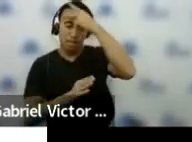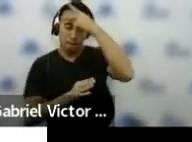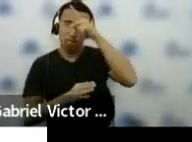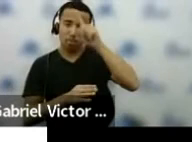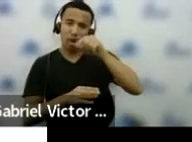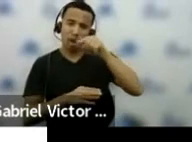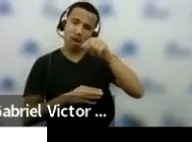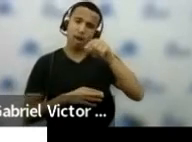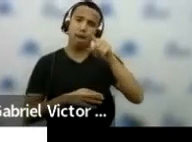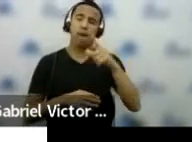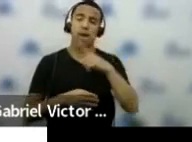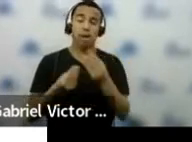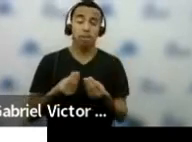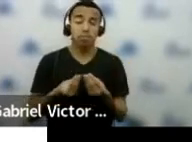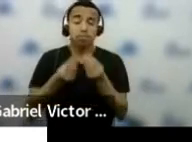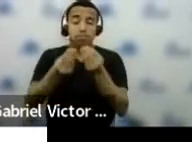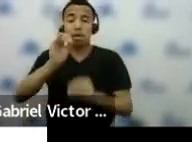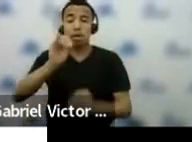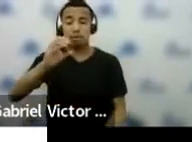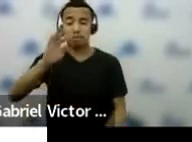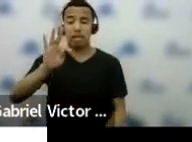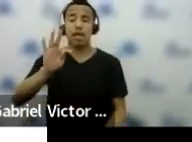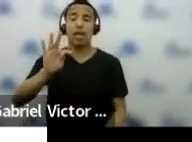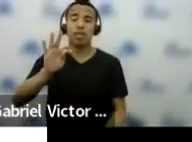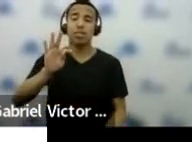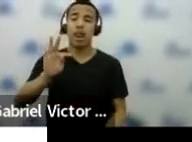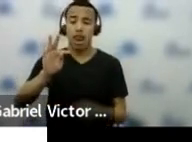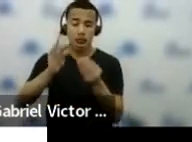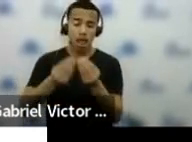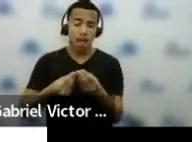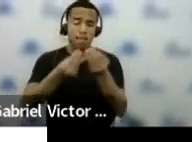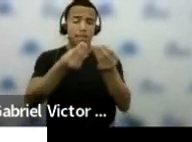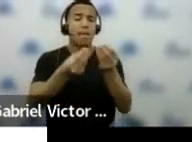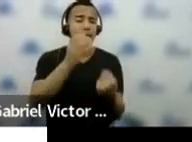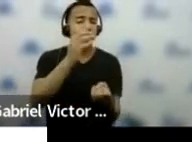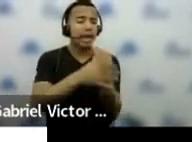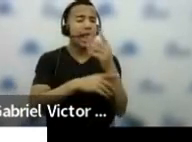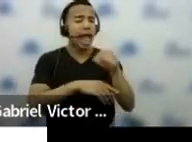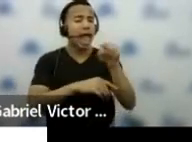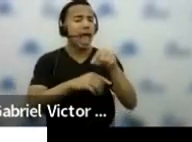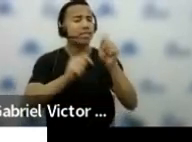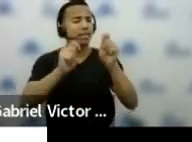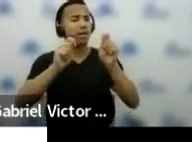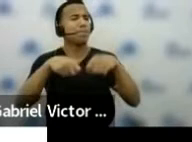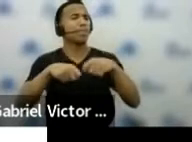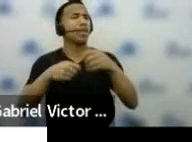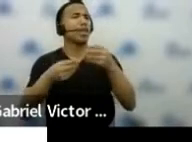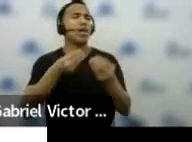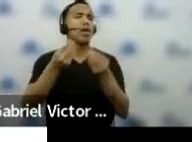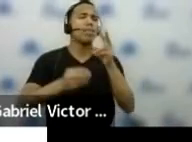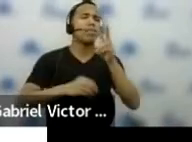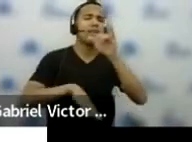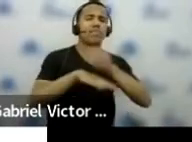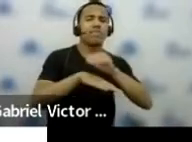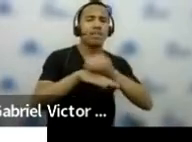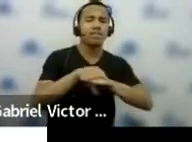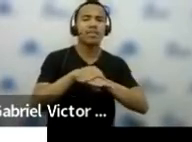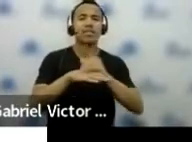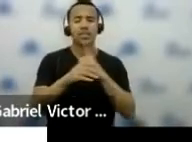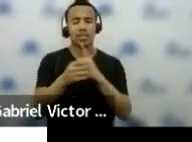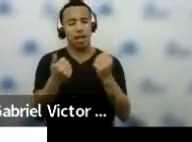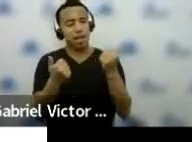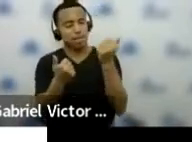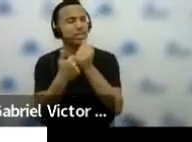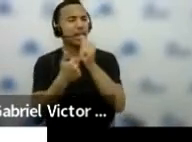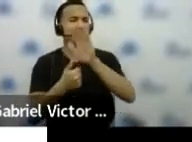vai apresentar uma proposta para estruturar aquela competência, como ela vai fazer, o cronograma, vai fazer parceria